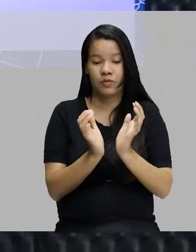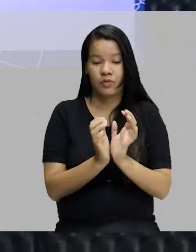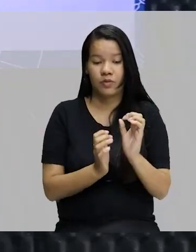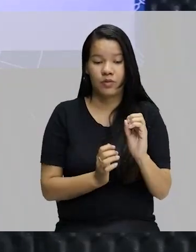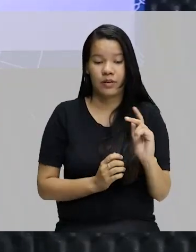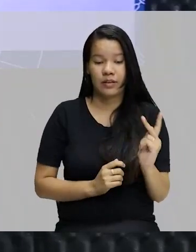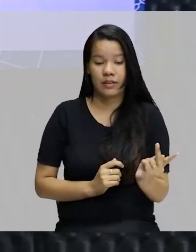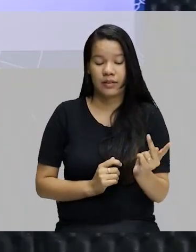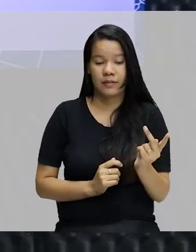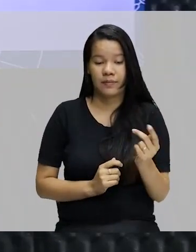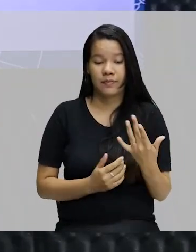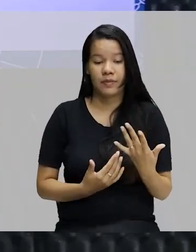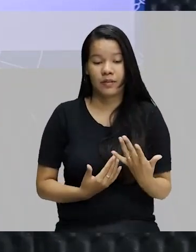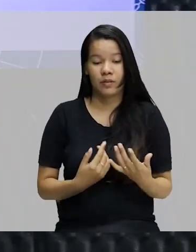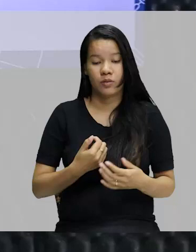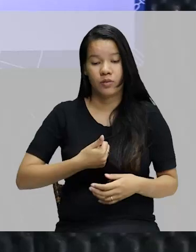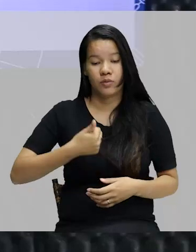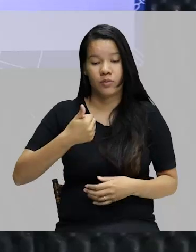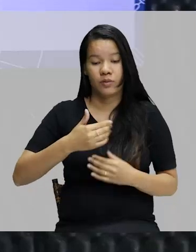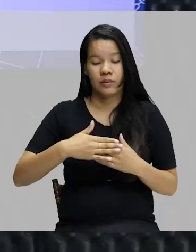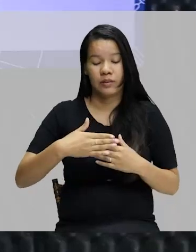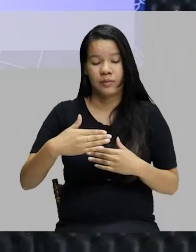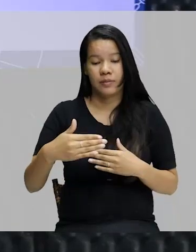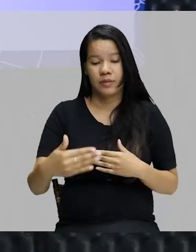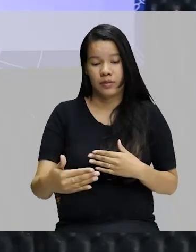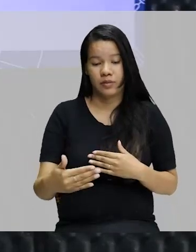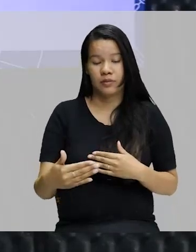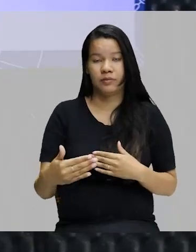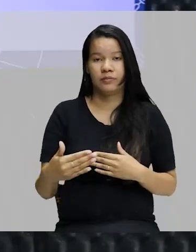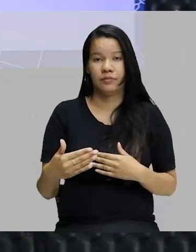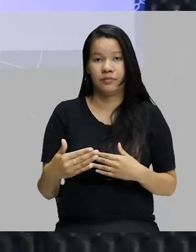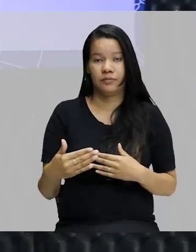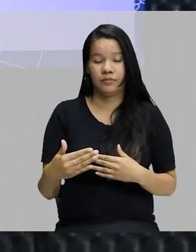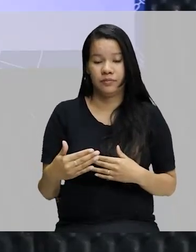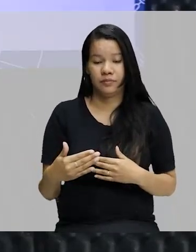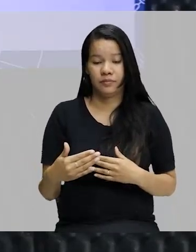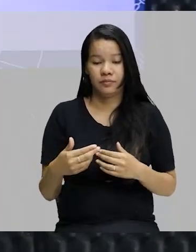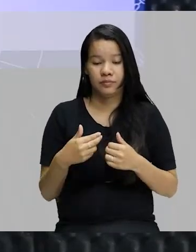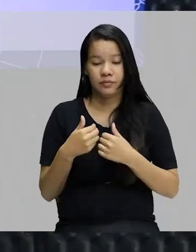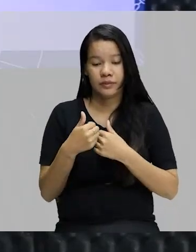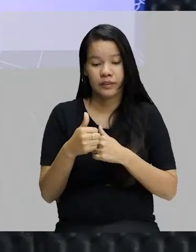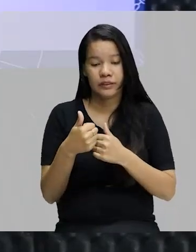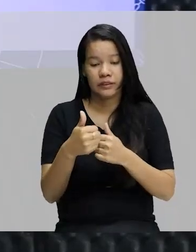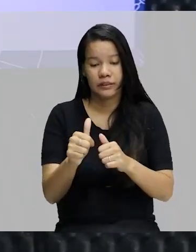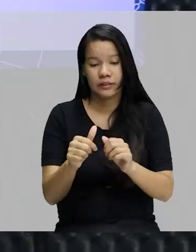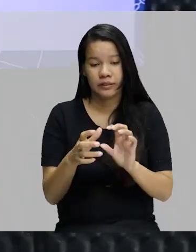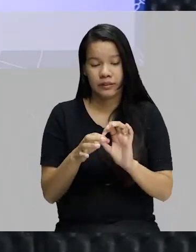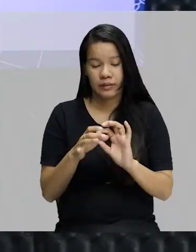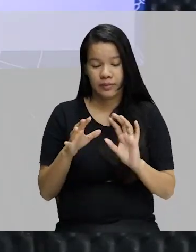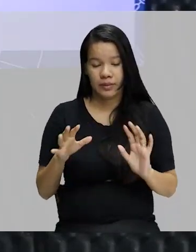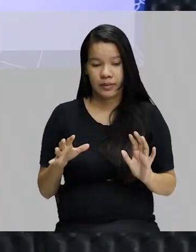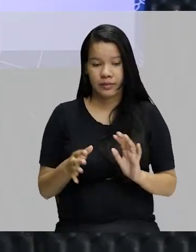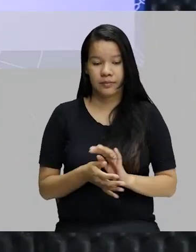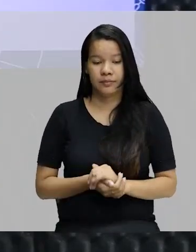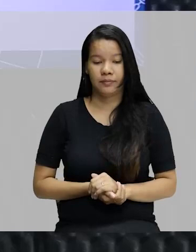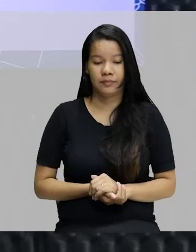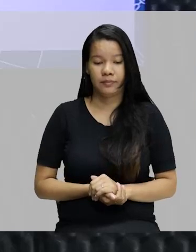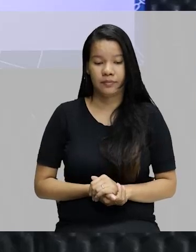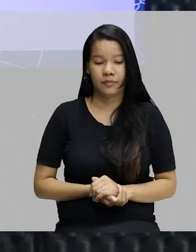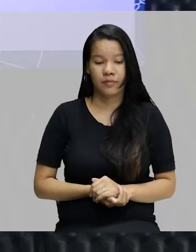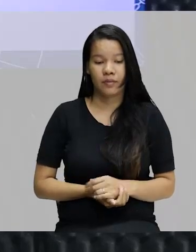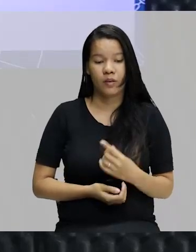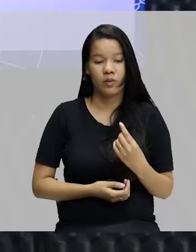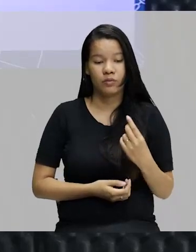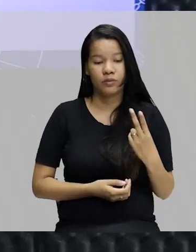1, e a partir, né, desse carbono 1, eu vou seguir a numeração. 1,